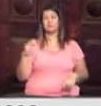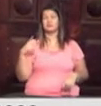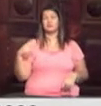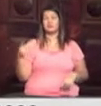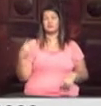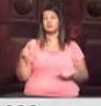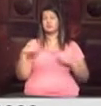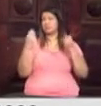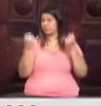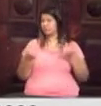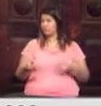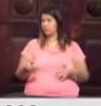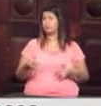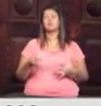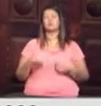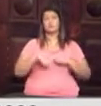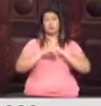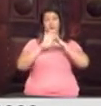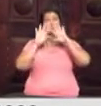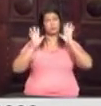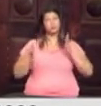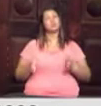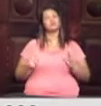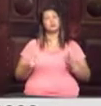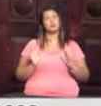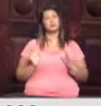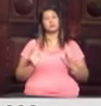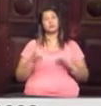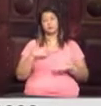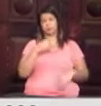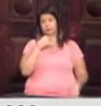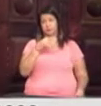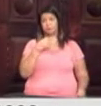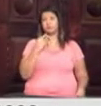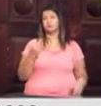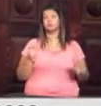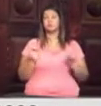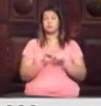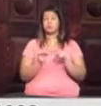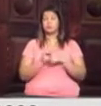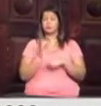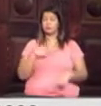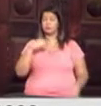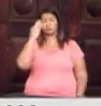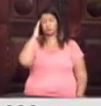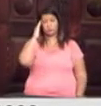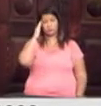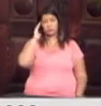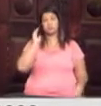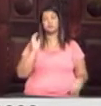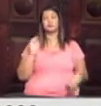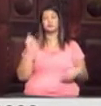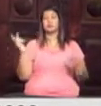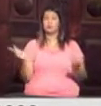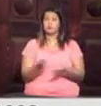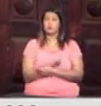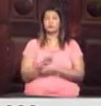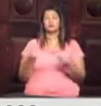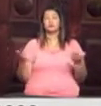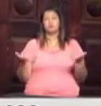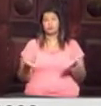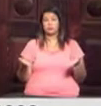com clareza a minha opinião. Entendo que os acontecimentos de